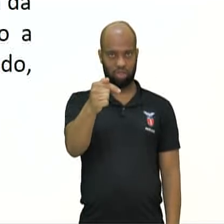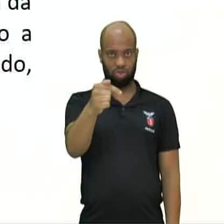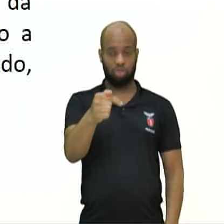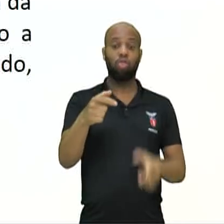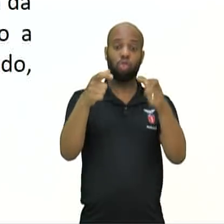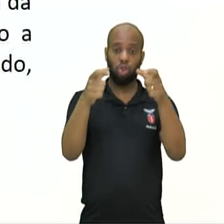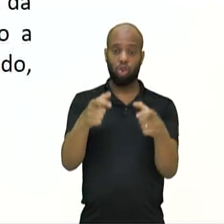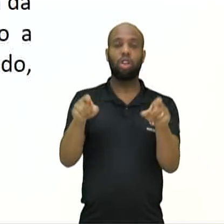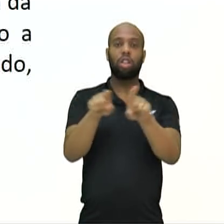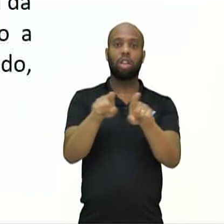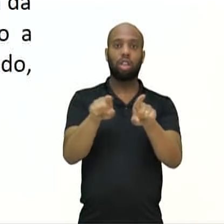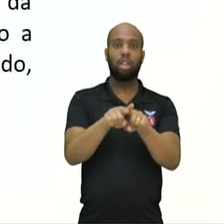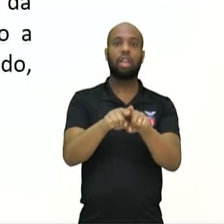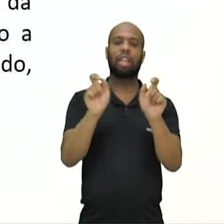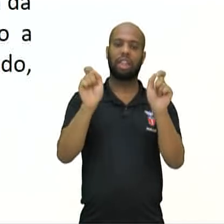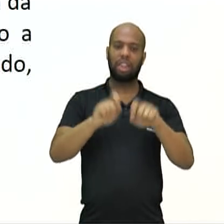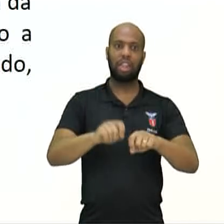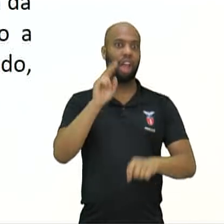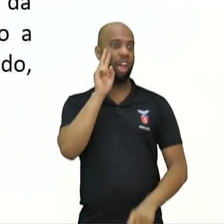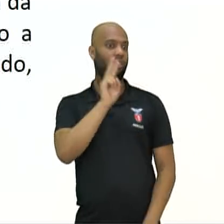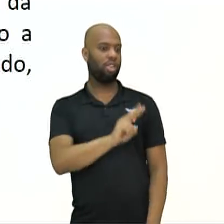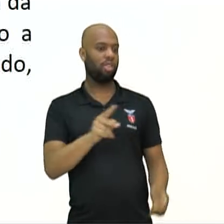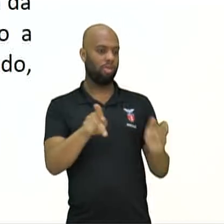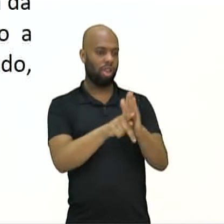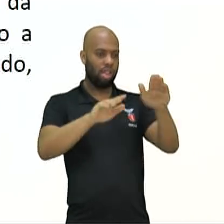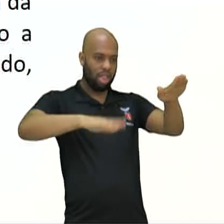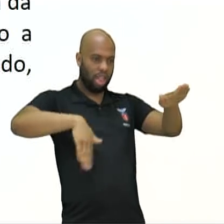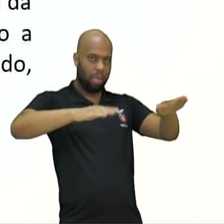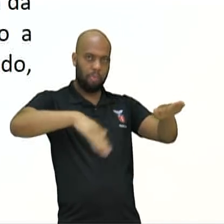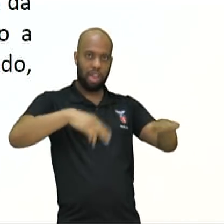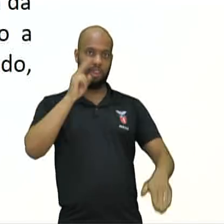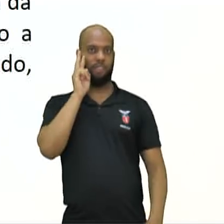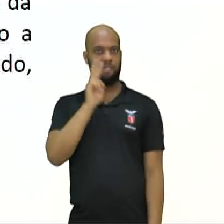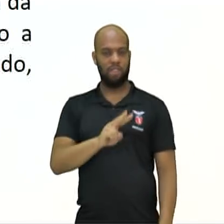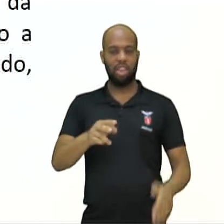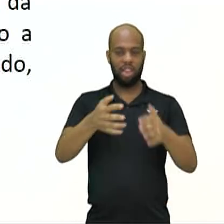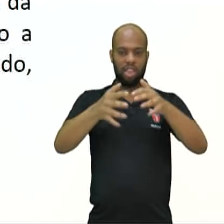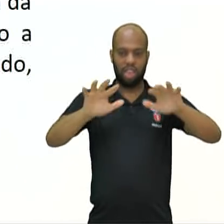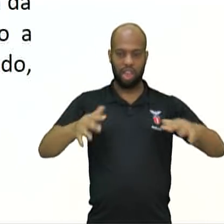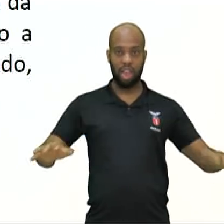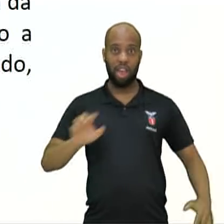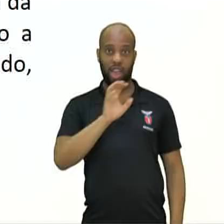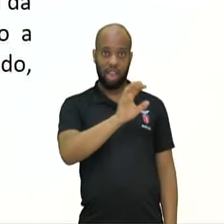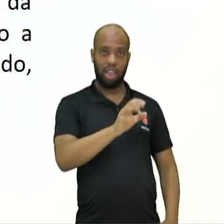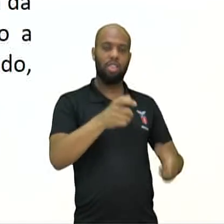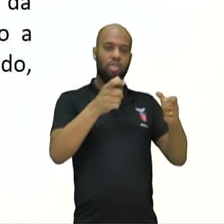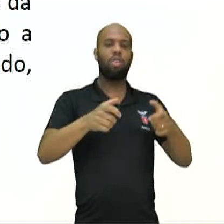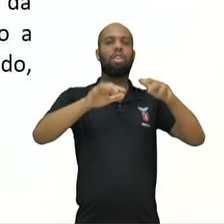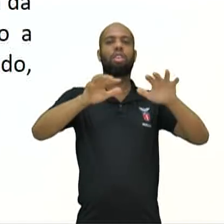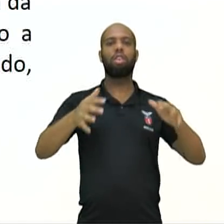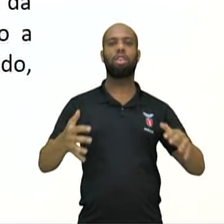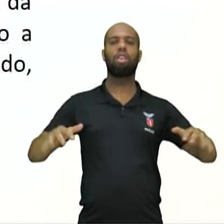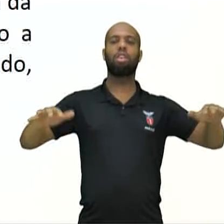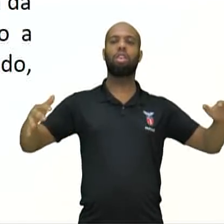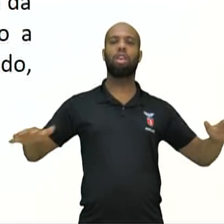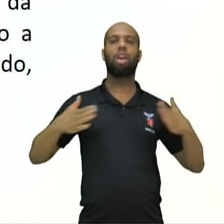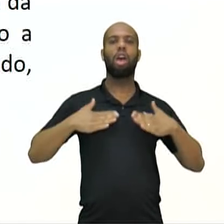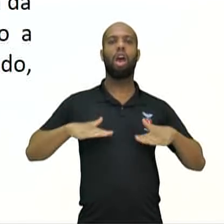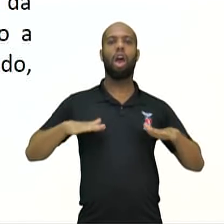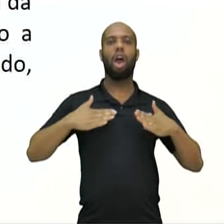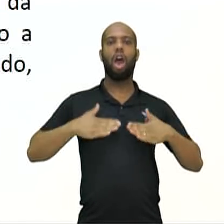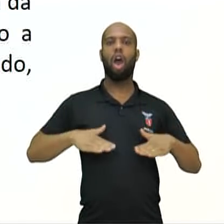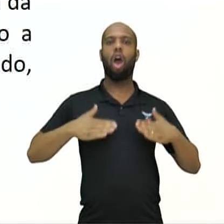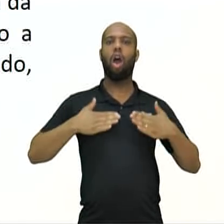local de onde se tem uma linda vista da praia. As águas de Itapirica são calmas e